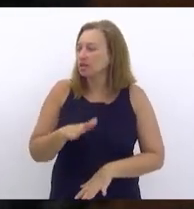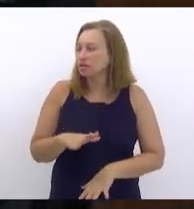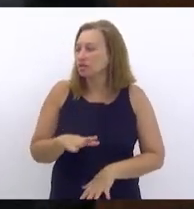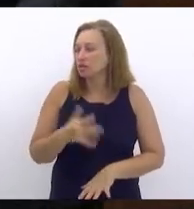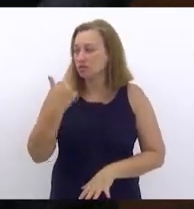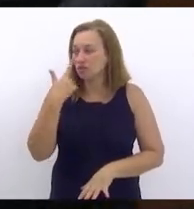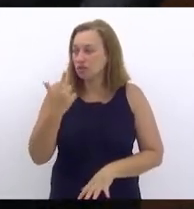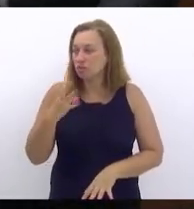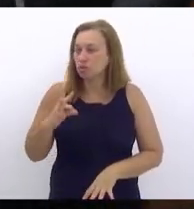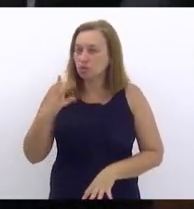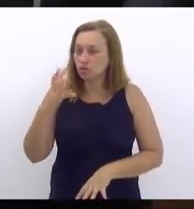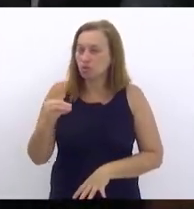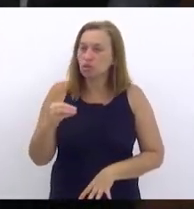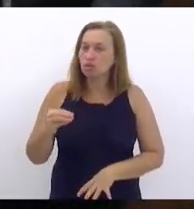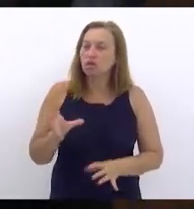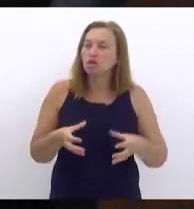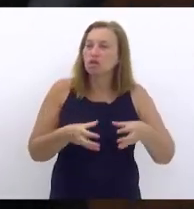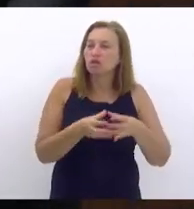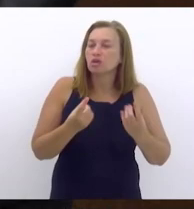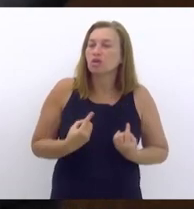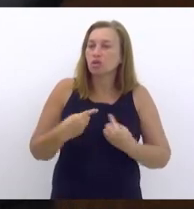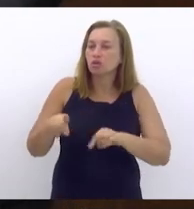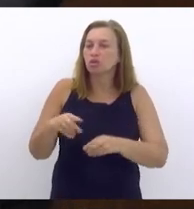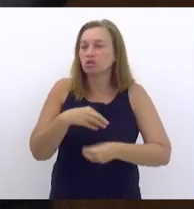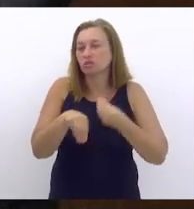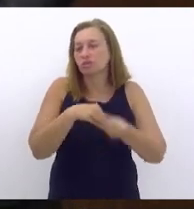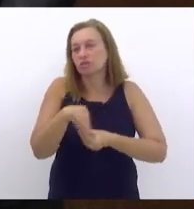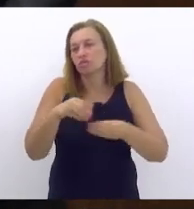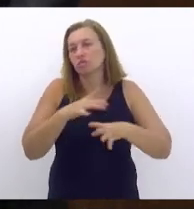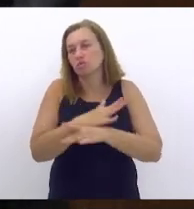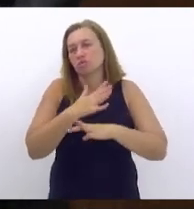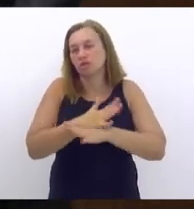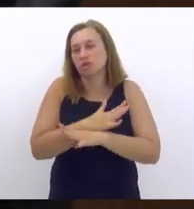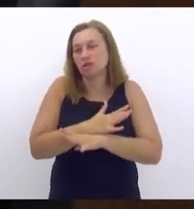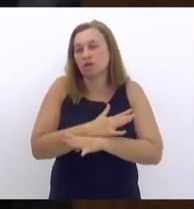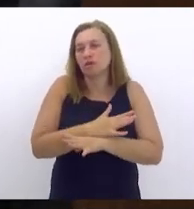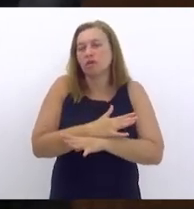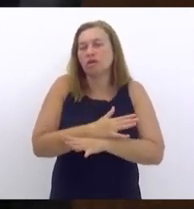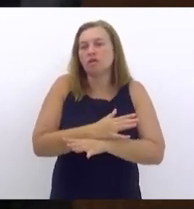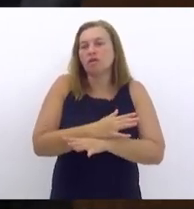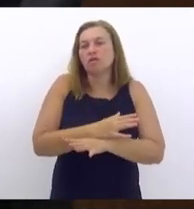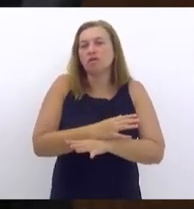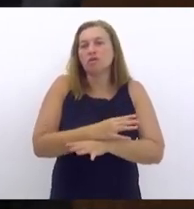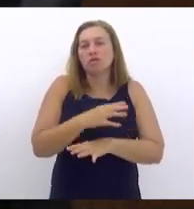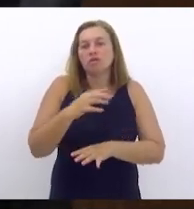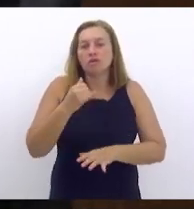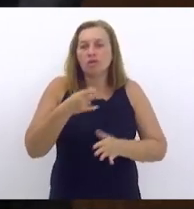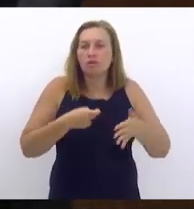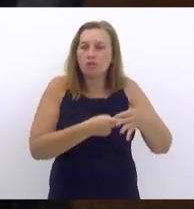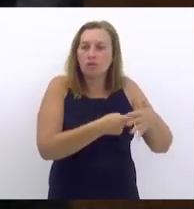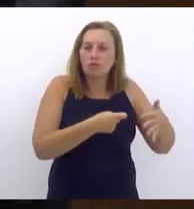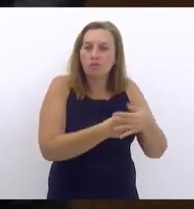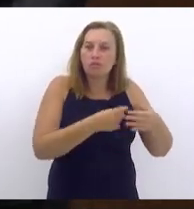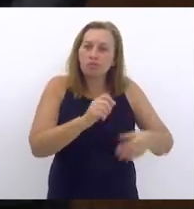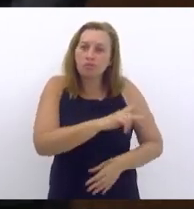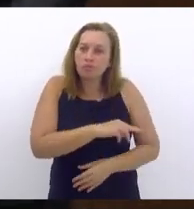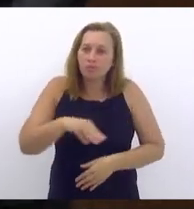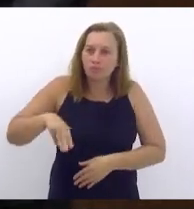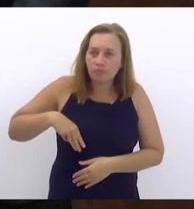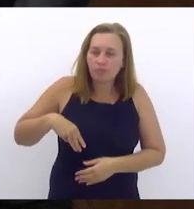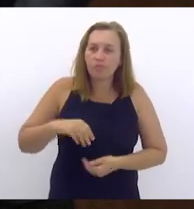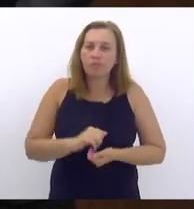escancarado. A Comissão de Combate à Desordem Urbana vem oficiando os órgãos competentes ao Ministério Público,